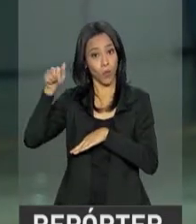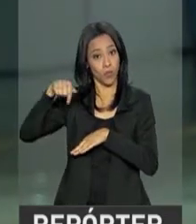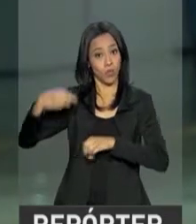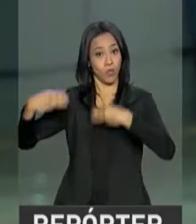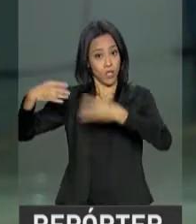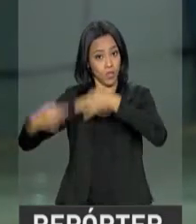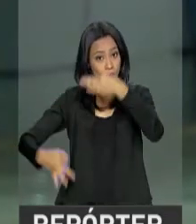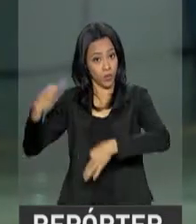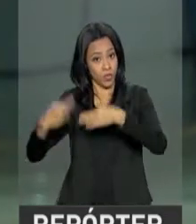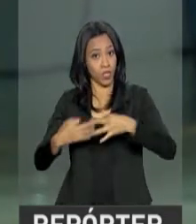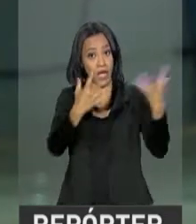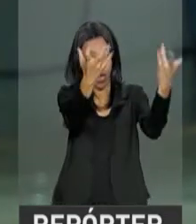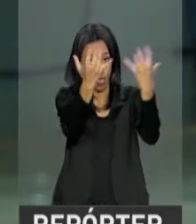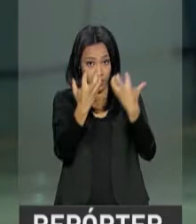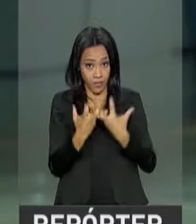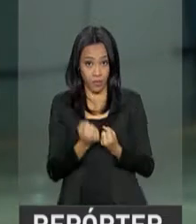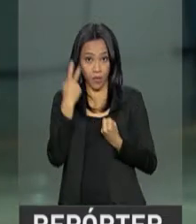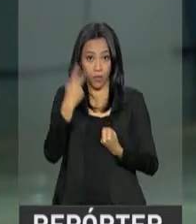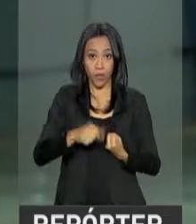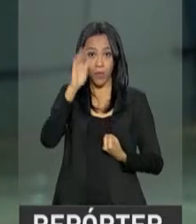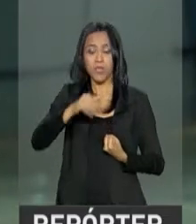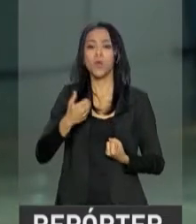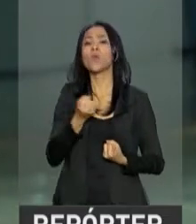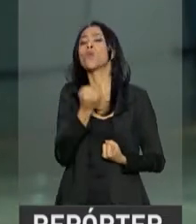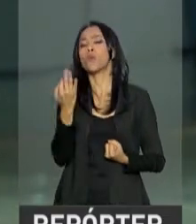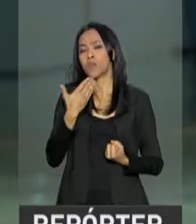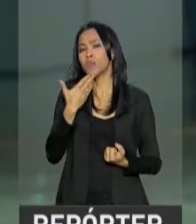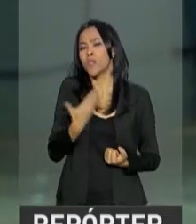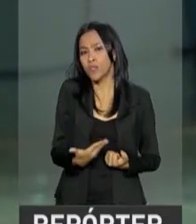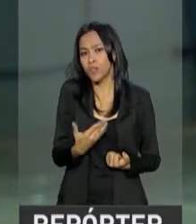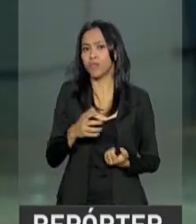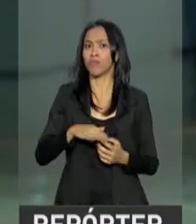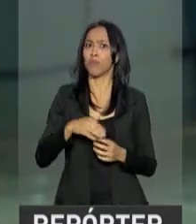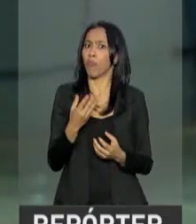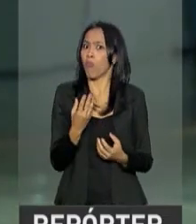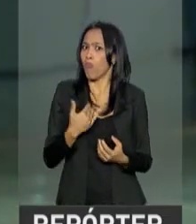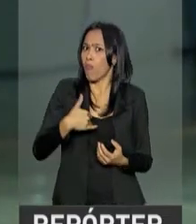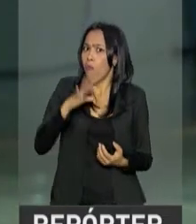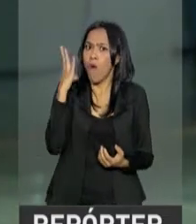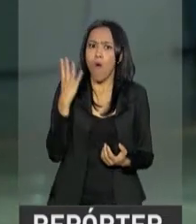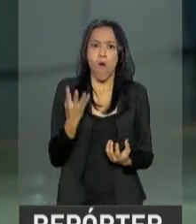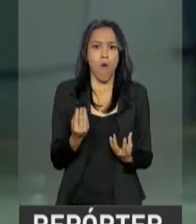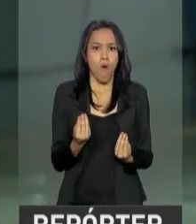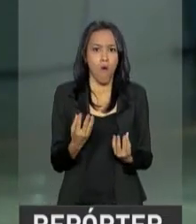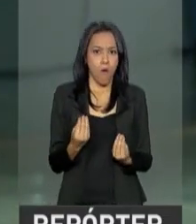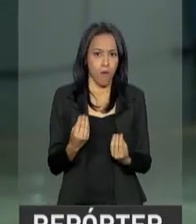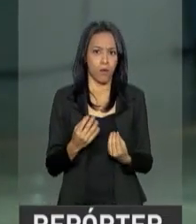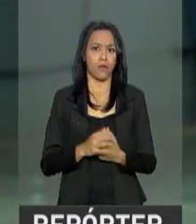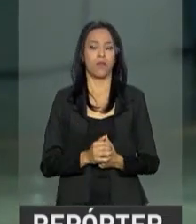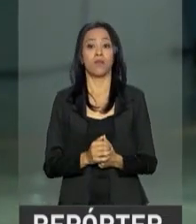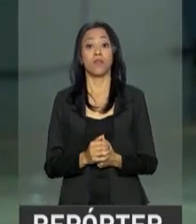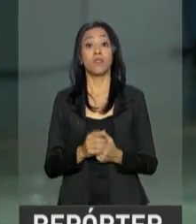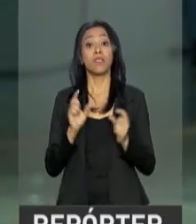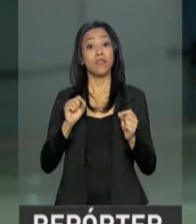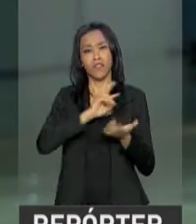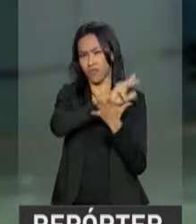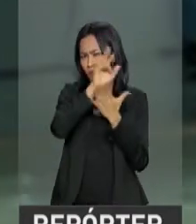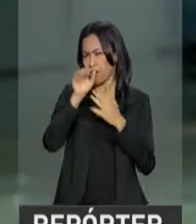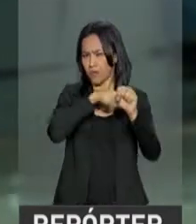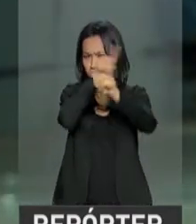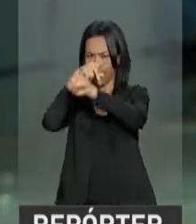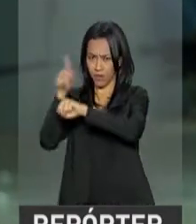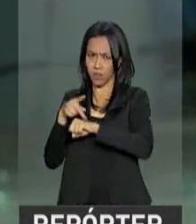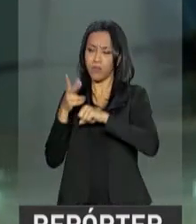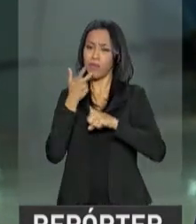quase 34 mil pedidos de reconhecimento de refugiados considerando todas as nacionalidades e para falar sobre